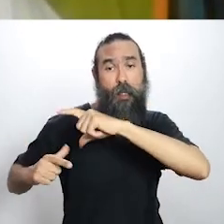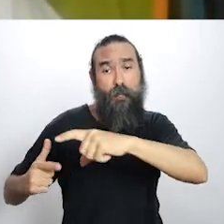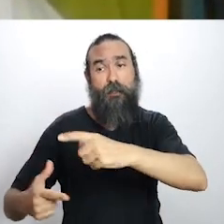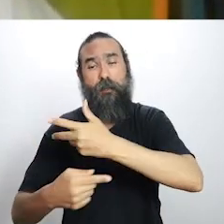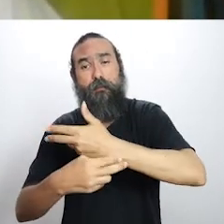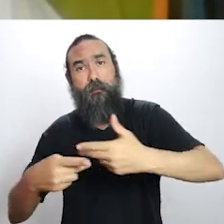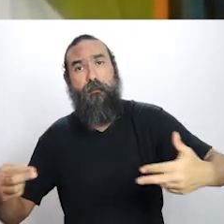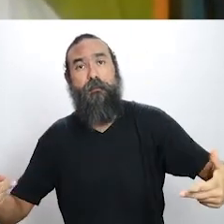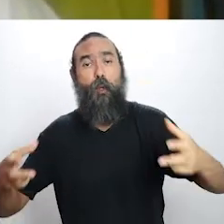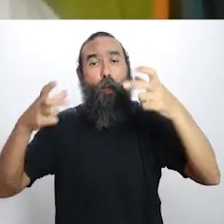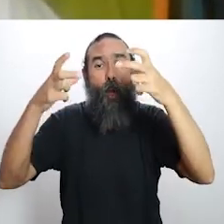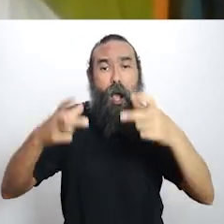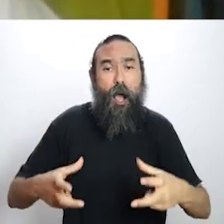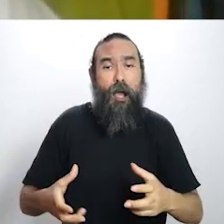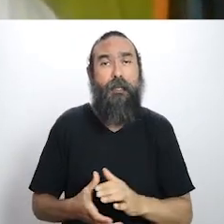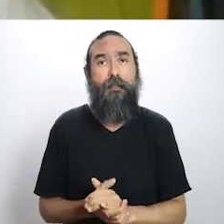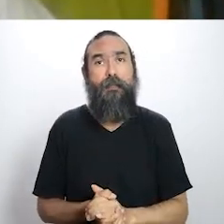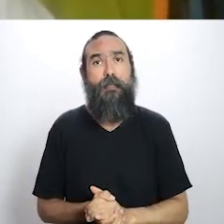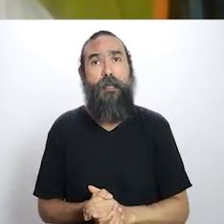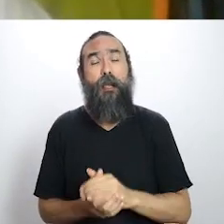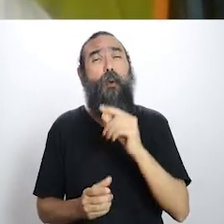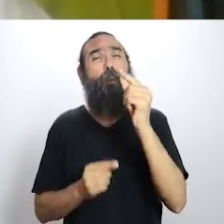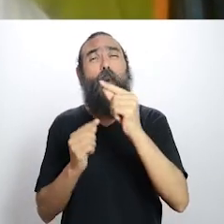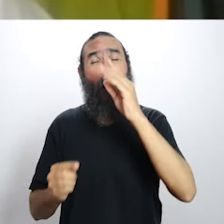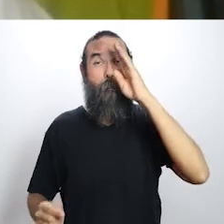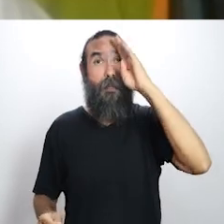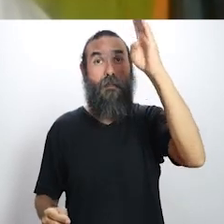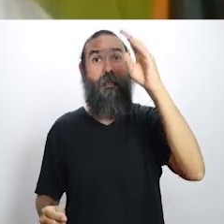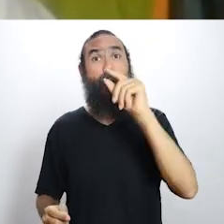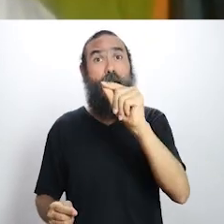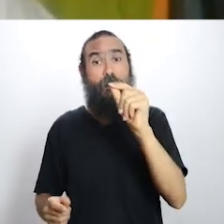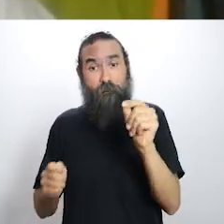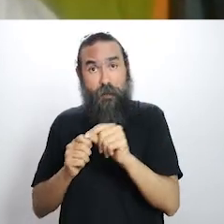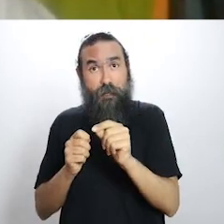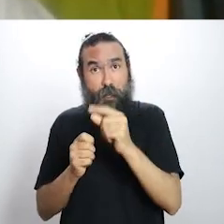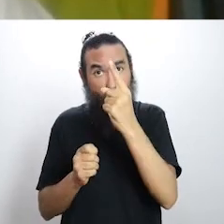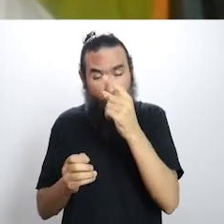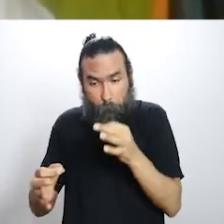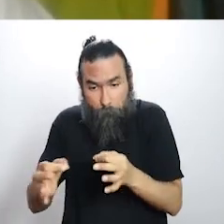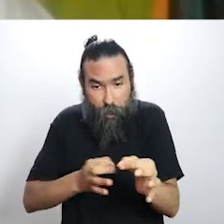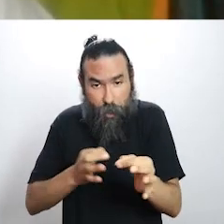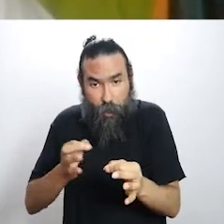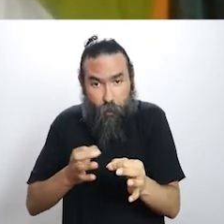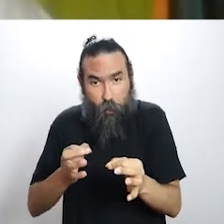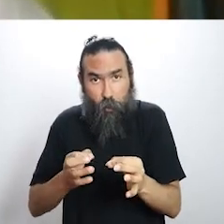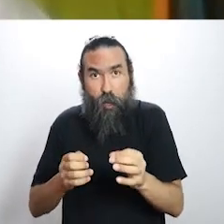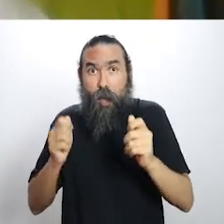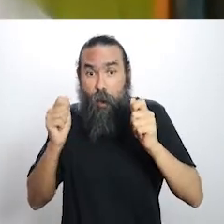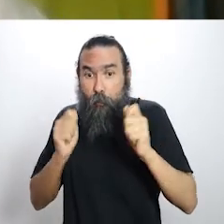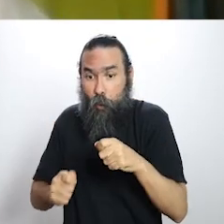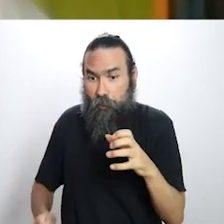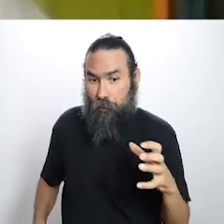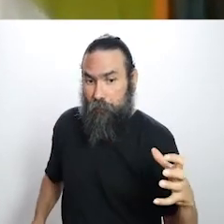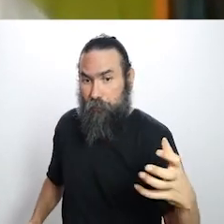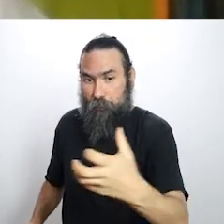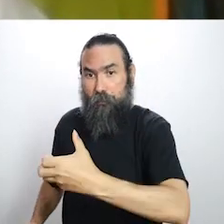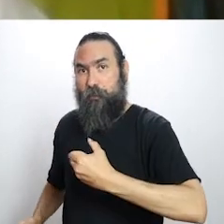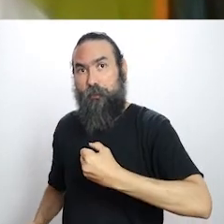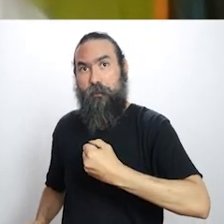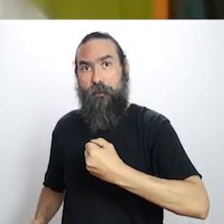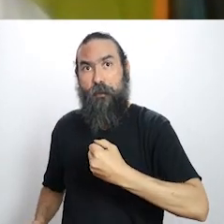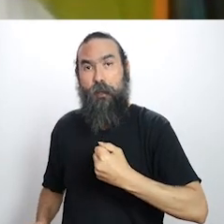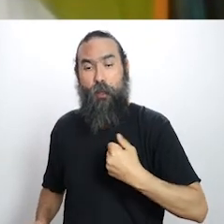também o principal, que era criar um plano de salvaguarda para que essas manifestações realmente pudessem ter mais